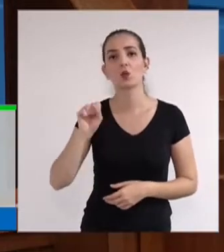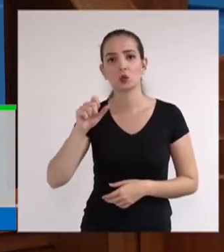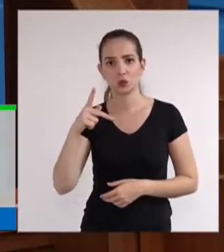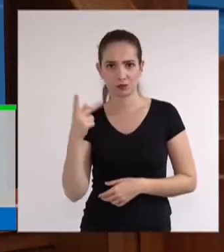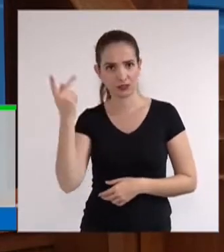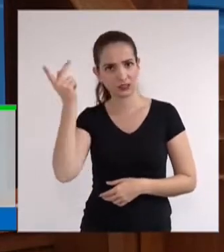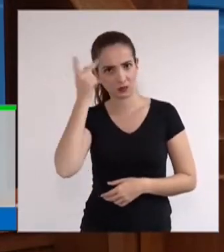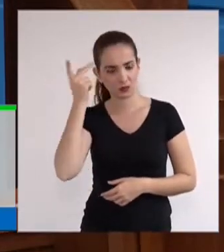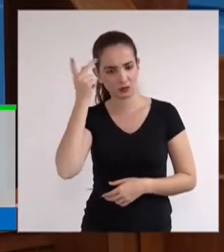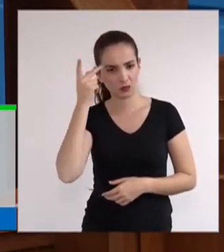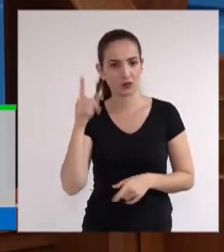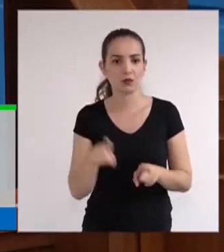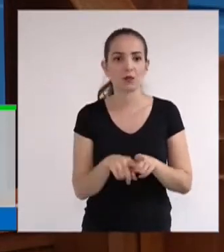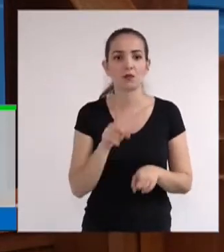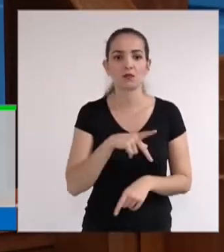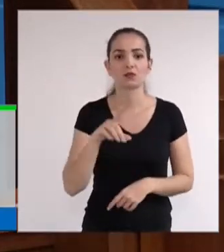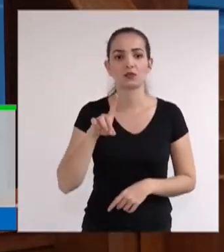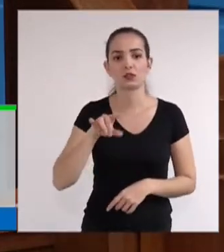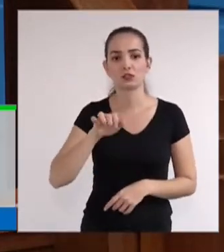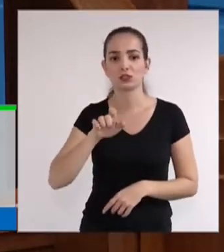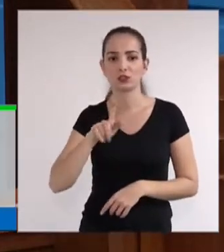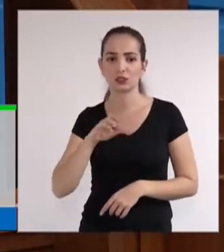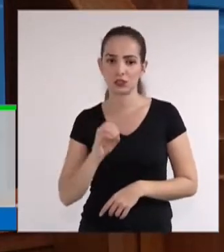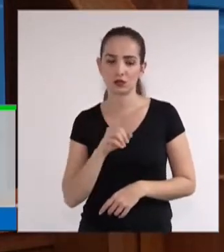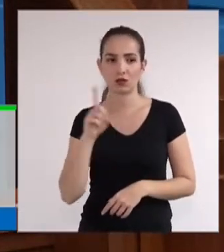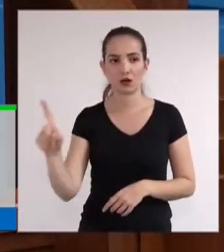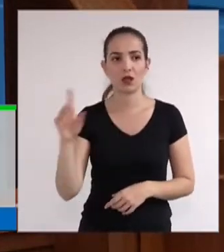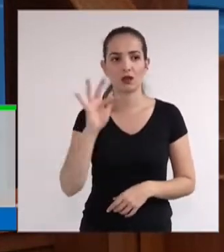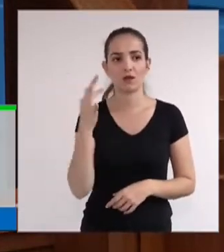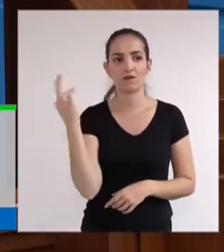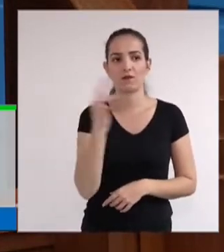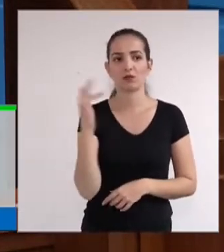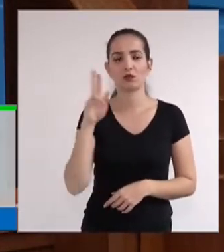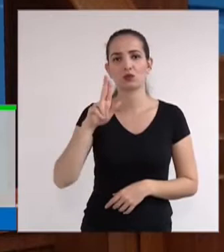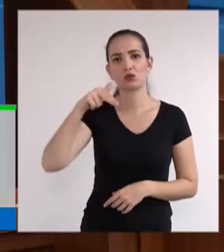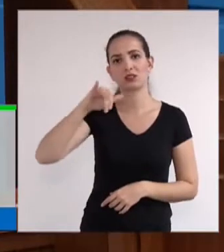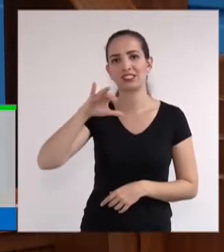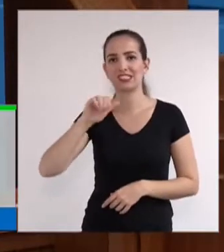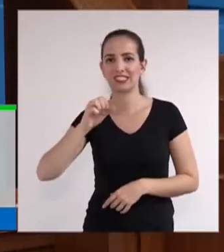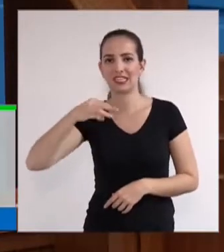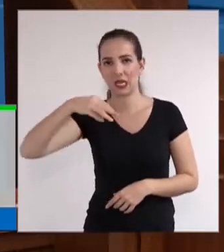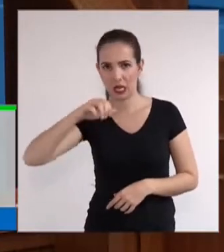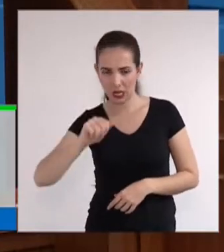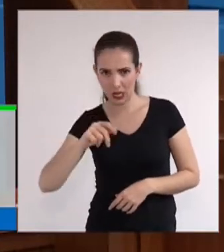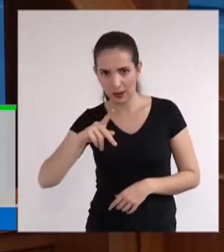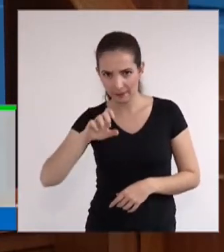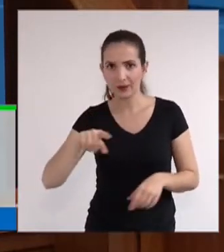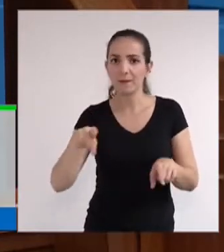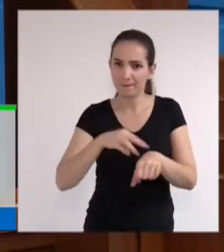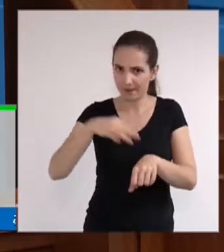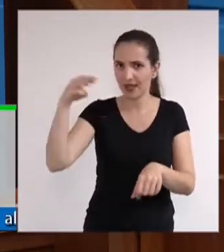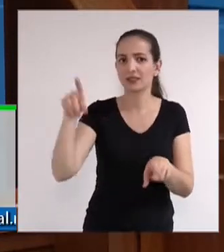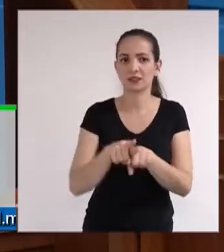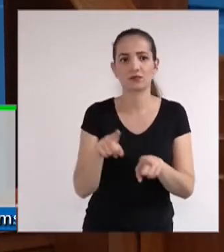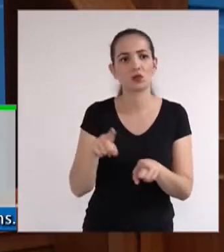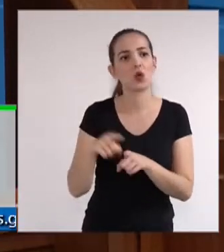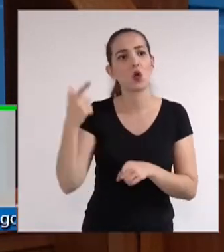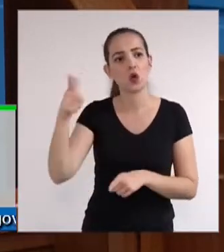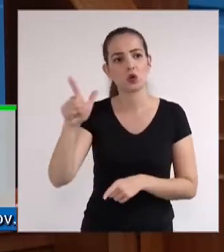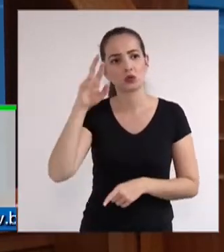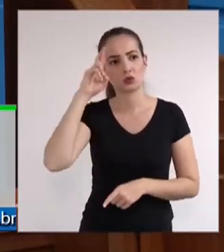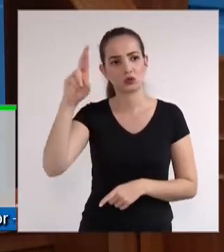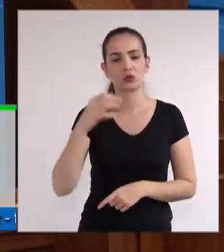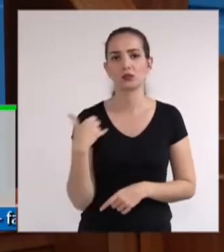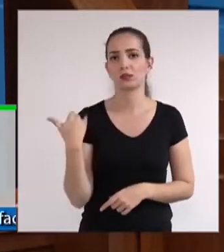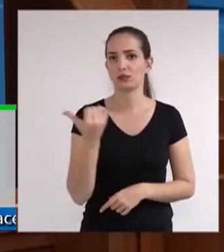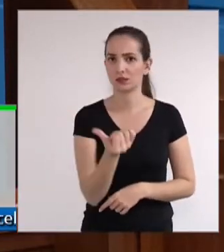Professor Diego Aranha, Unicamp, mestre na tecnologia da informação. Professor Pedro Rezende, um senhor de 60 anos de